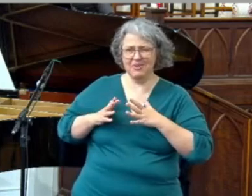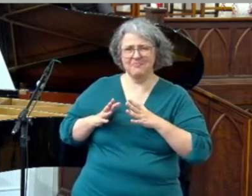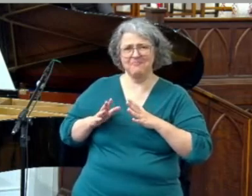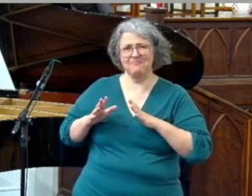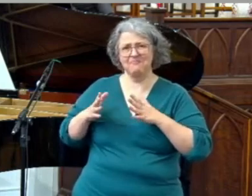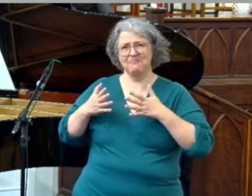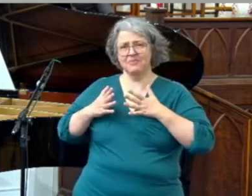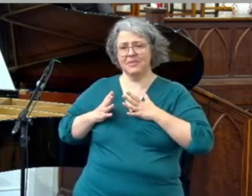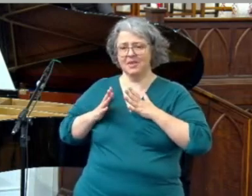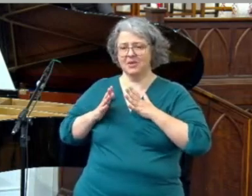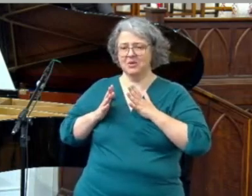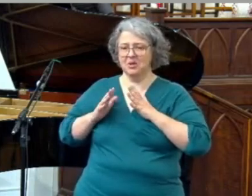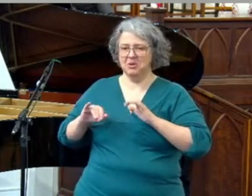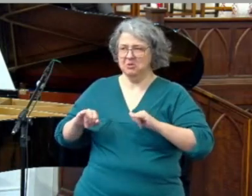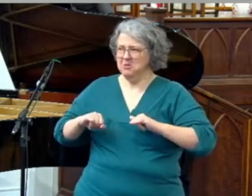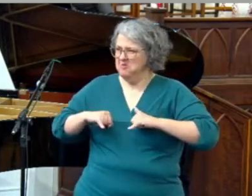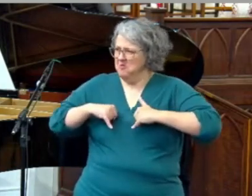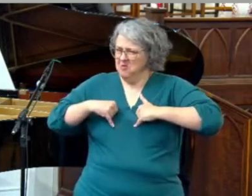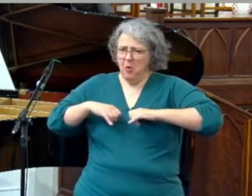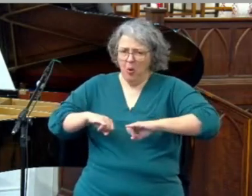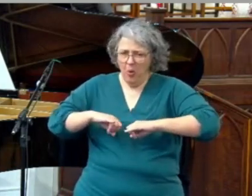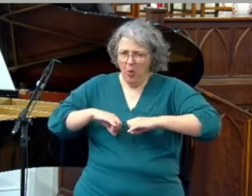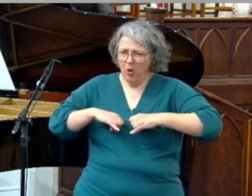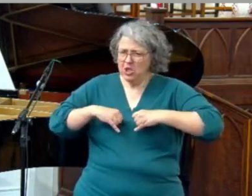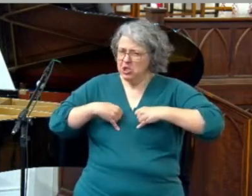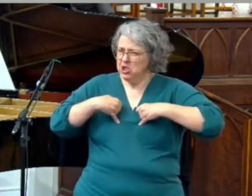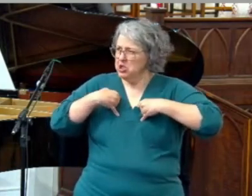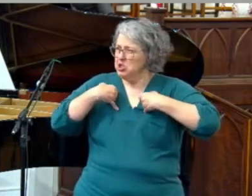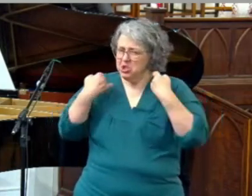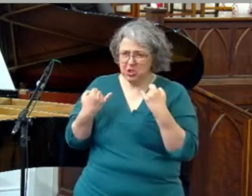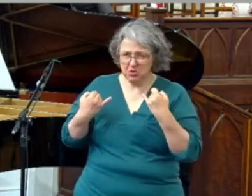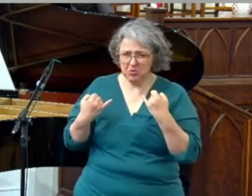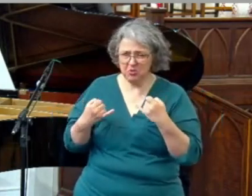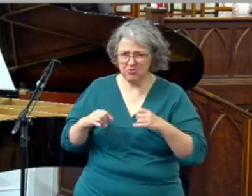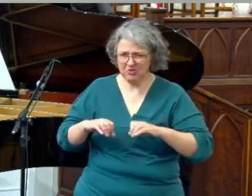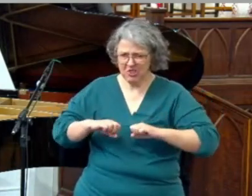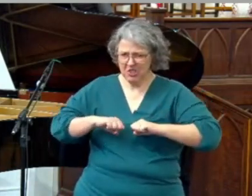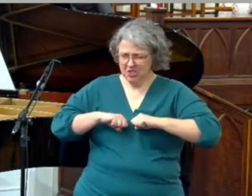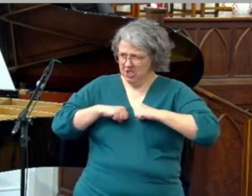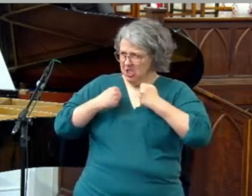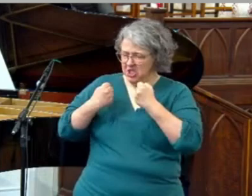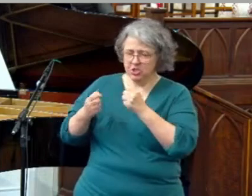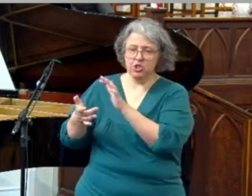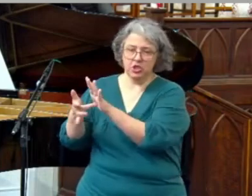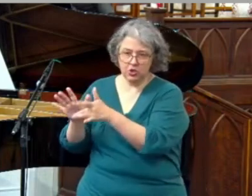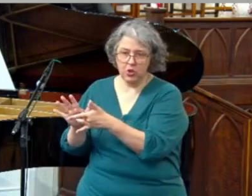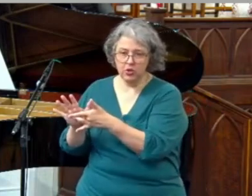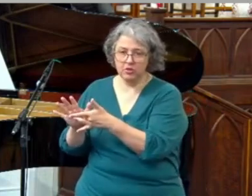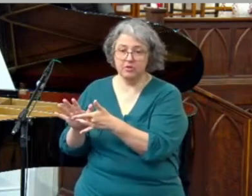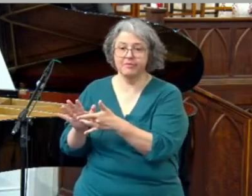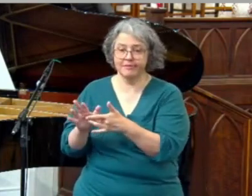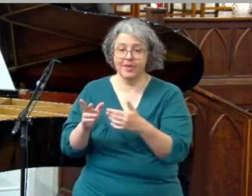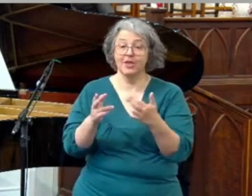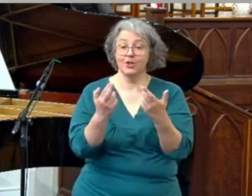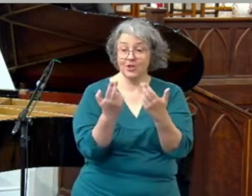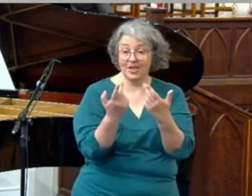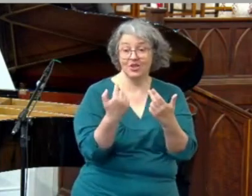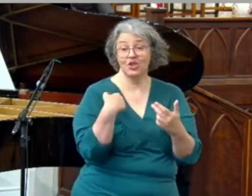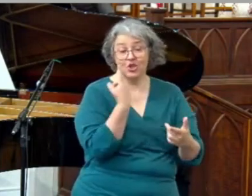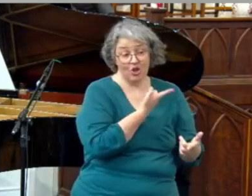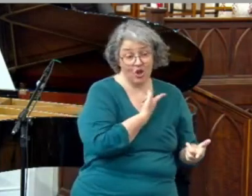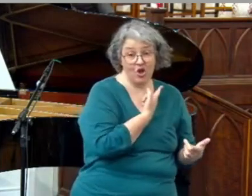mensagem criará coceira nos ouvidos. E alguns vão detestar o que você vai